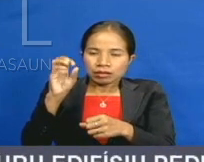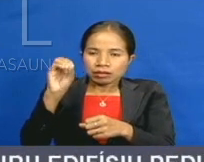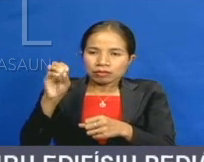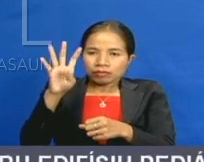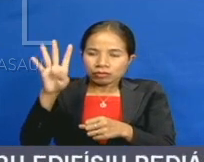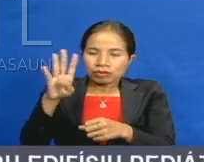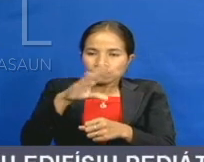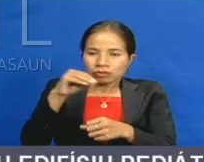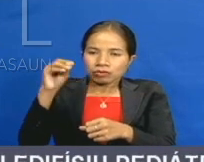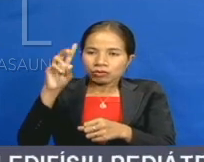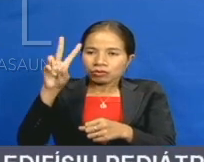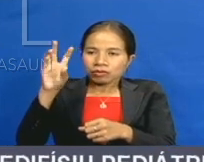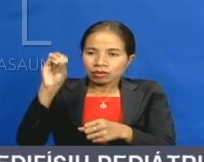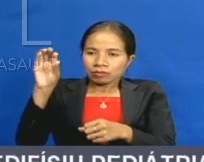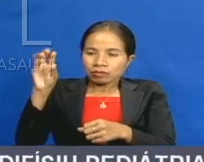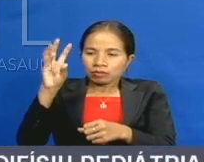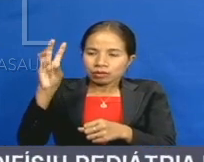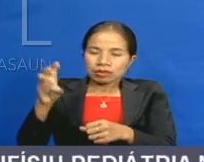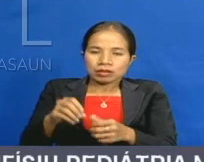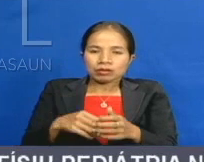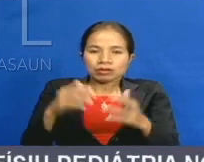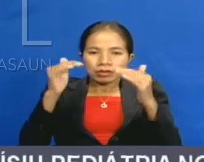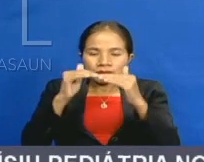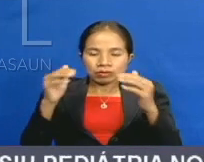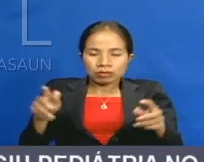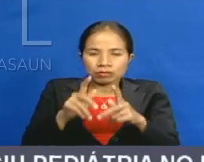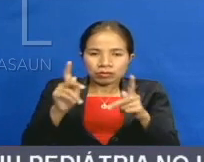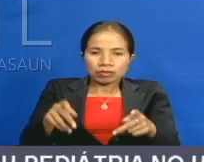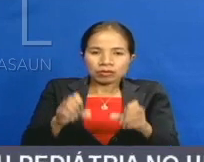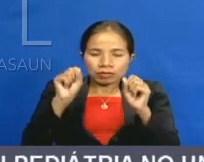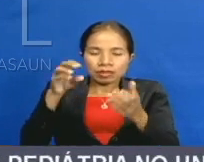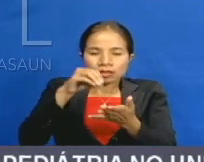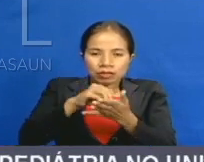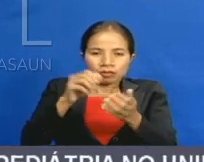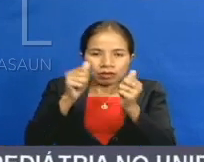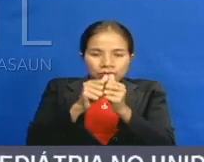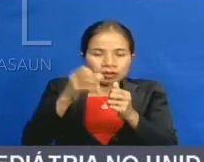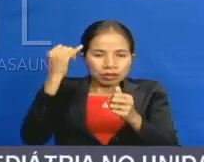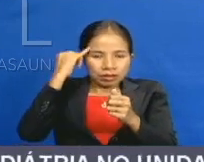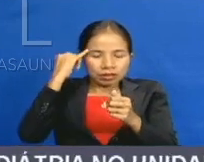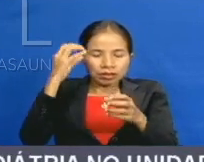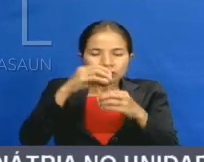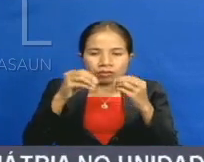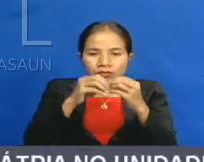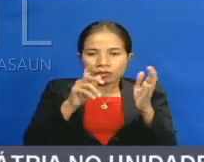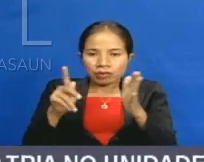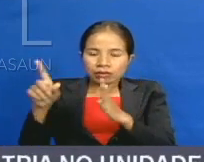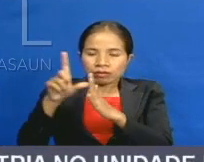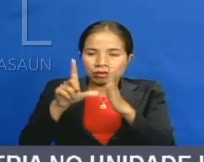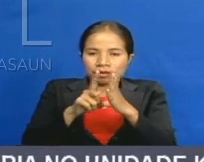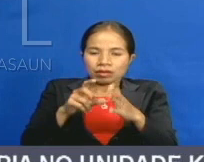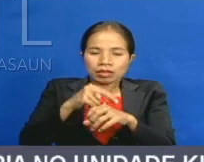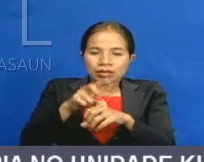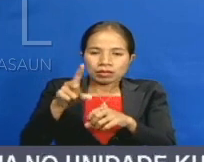2004-2006. Governante ne acrescenta, li husi audiência pública, beleta o hamutuk opinião conaba plano ordenamento nacional,